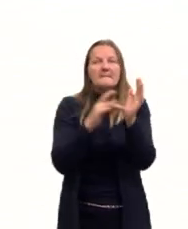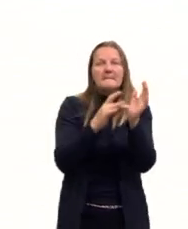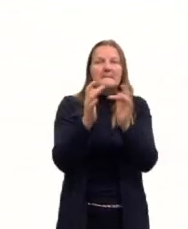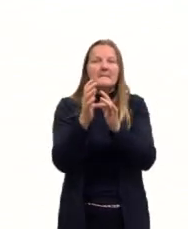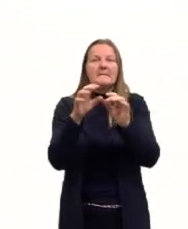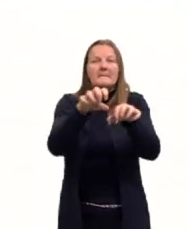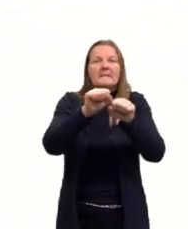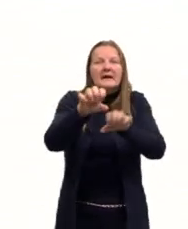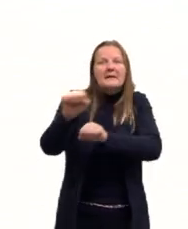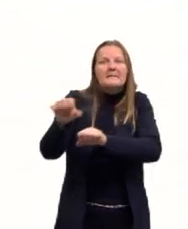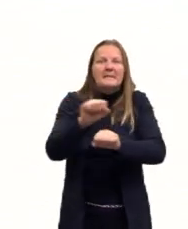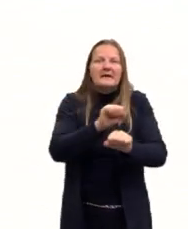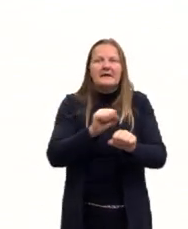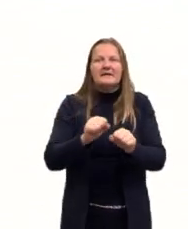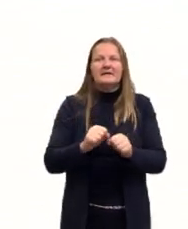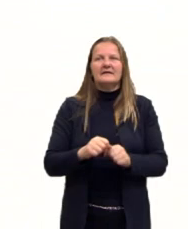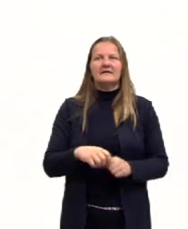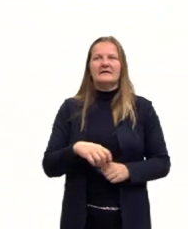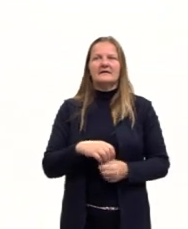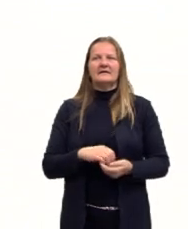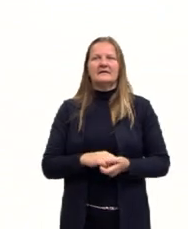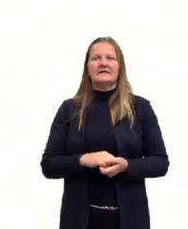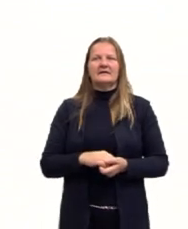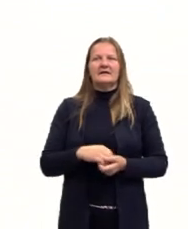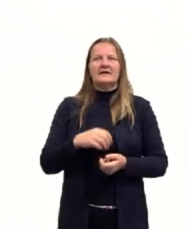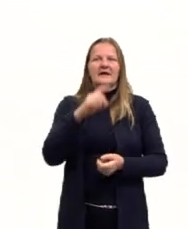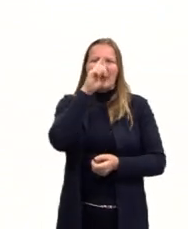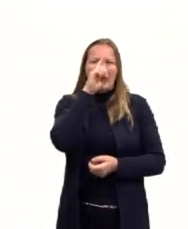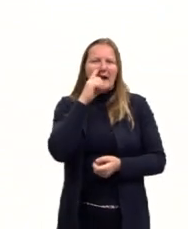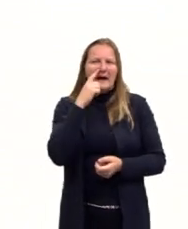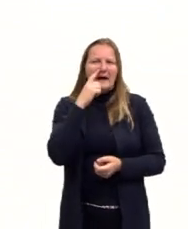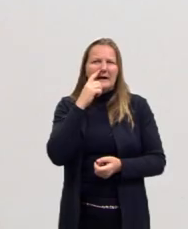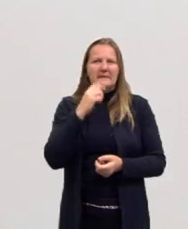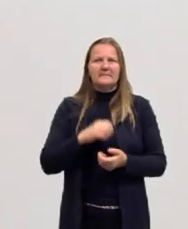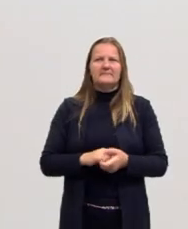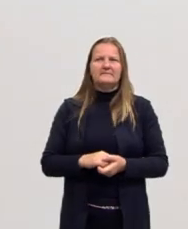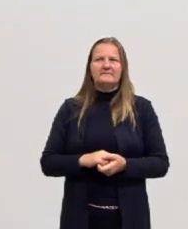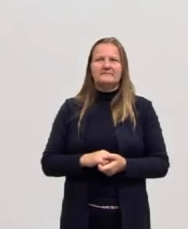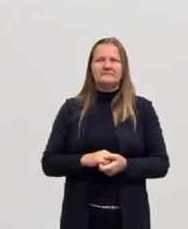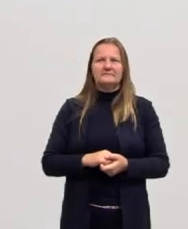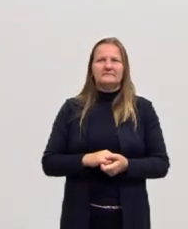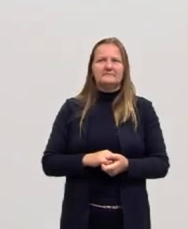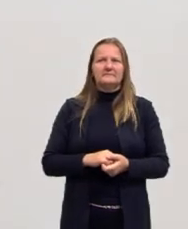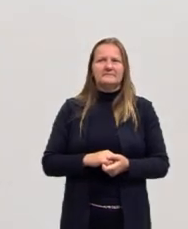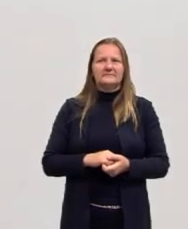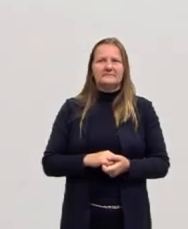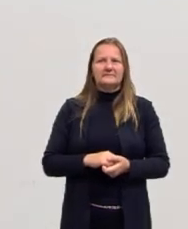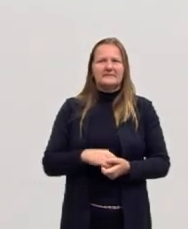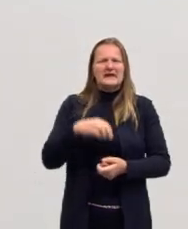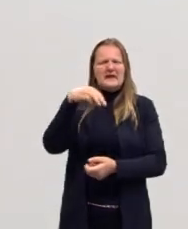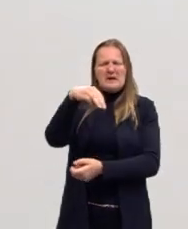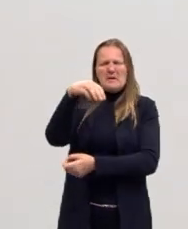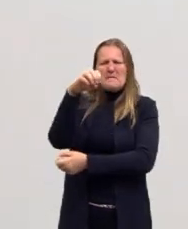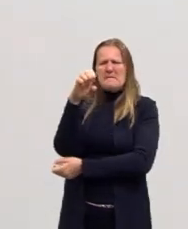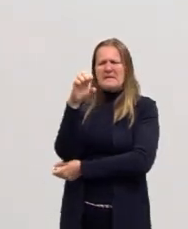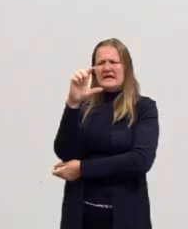eu acho que eu vou na D né que amarelinha qual era a tua dúvida a minha dúvida era Melissinha lembra